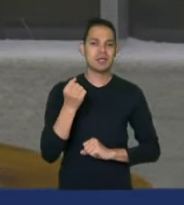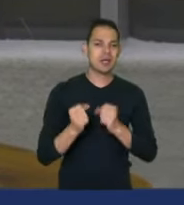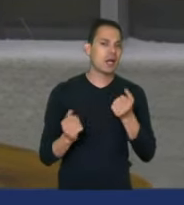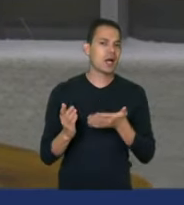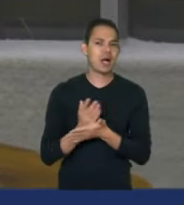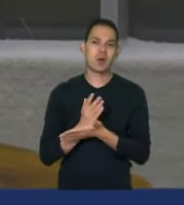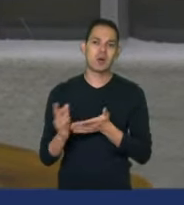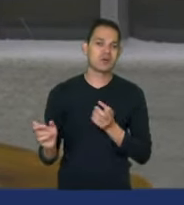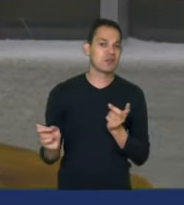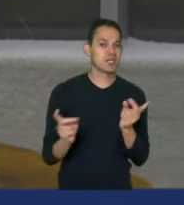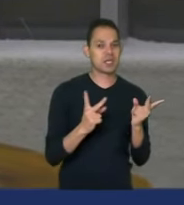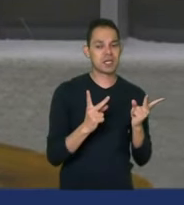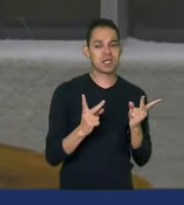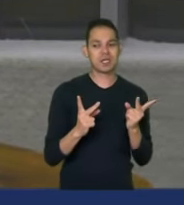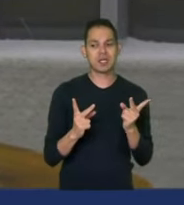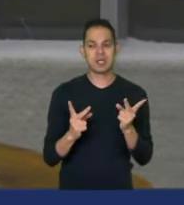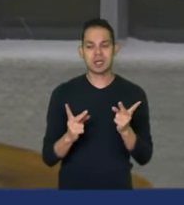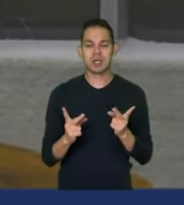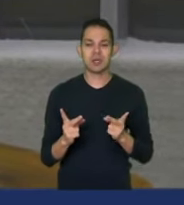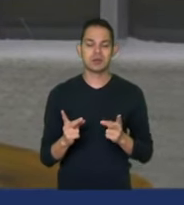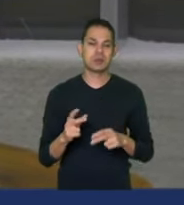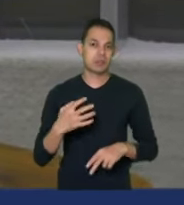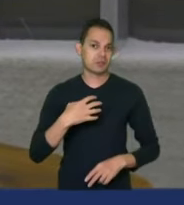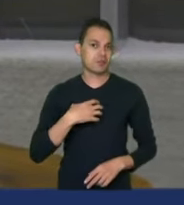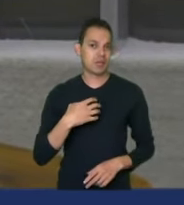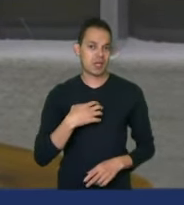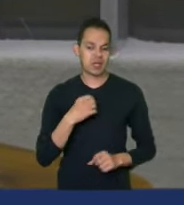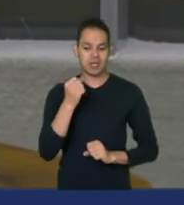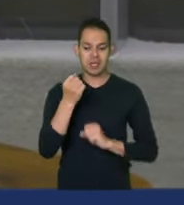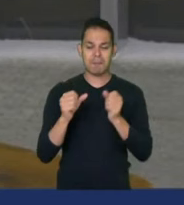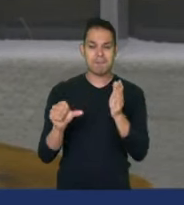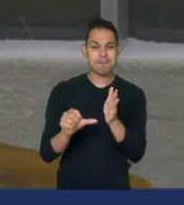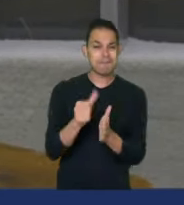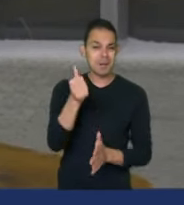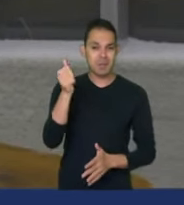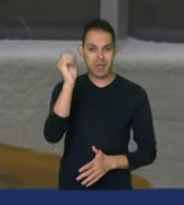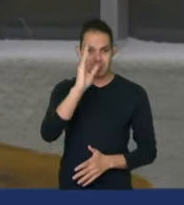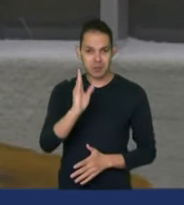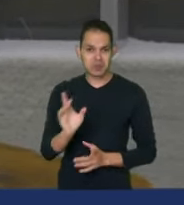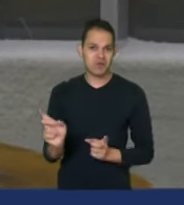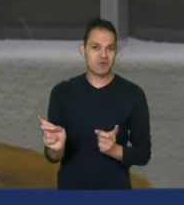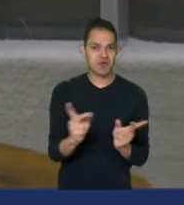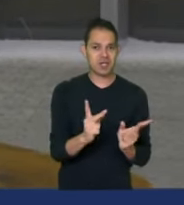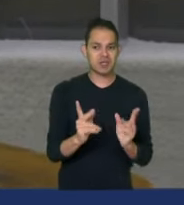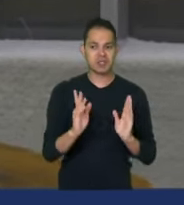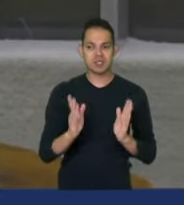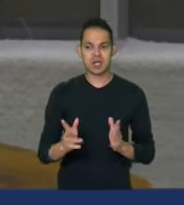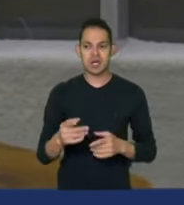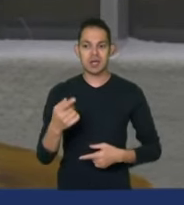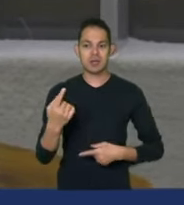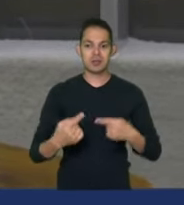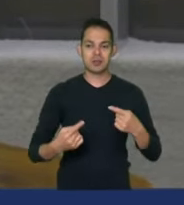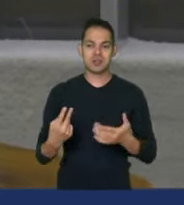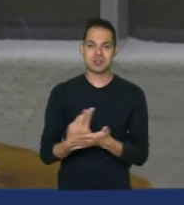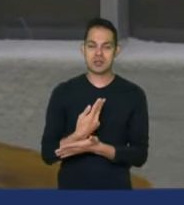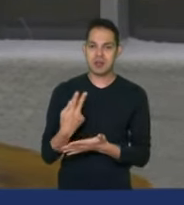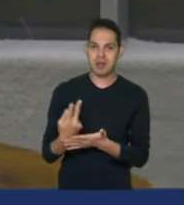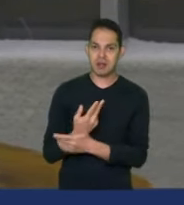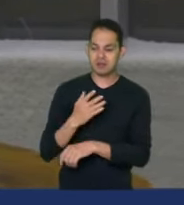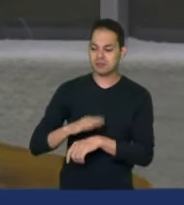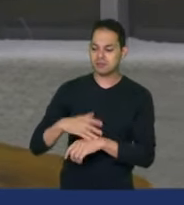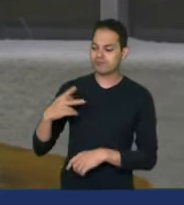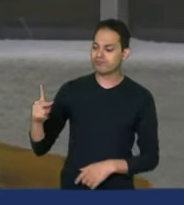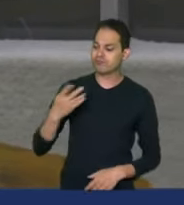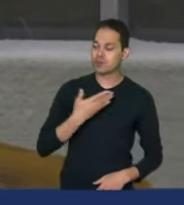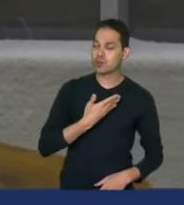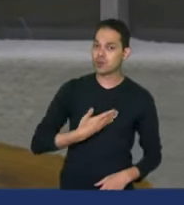a refinaria Landulfo Alves no estado da Bahia, a primeira refinaria do Brasil, e é claro que a política desastrosa do governo no que diz respeito